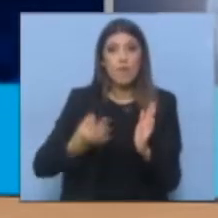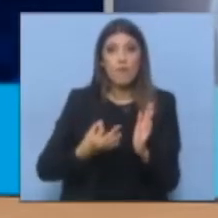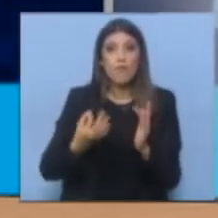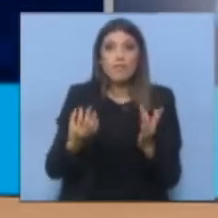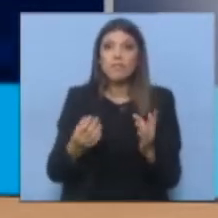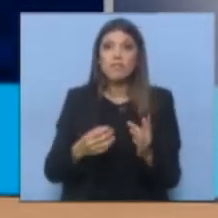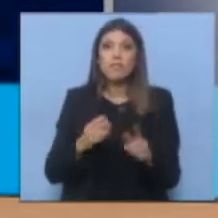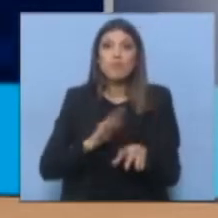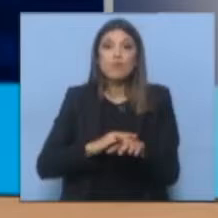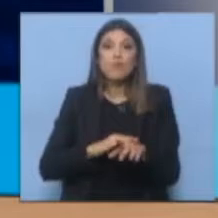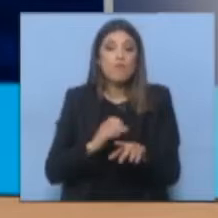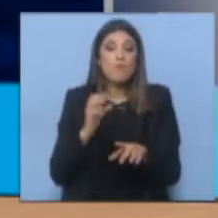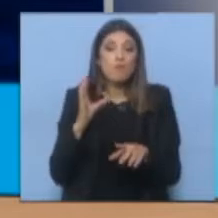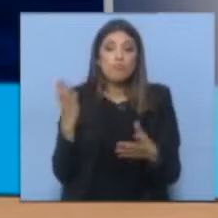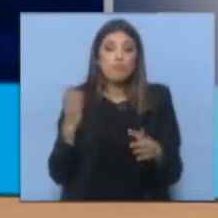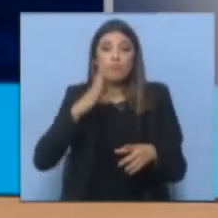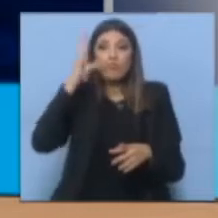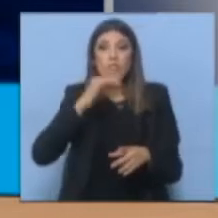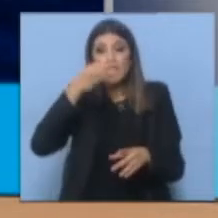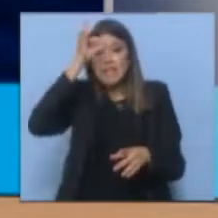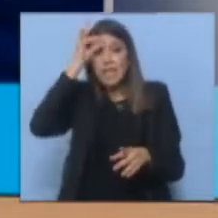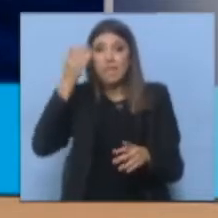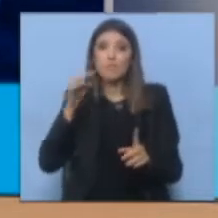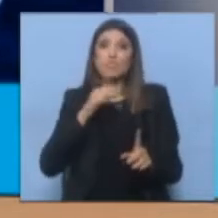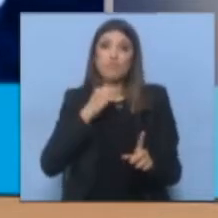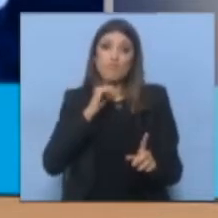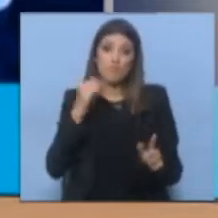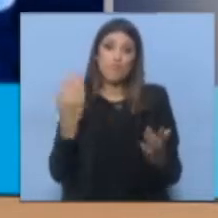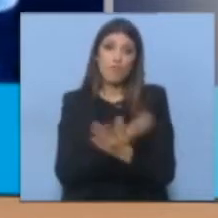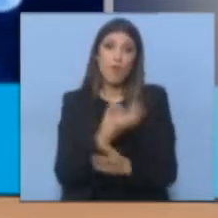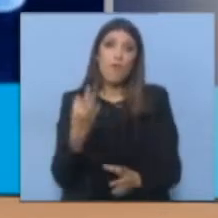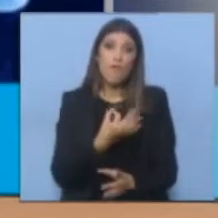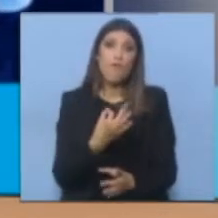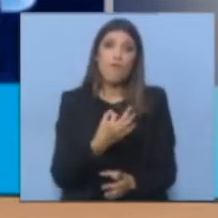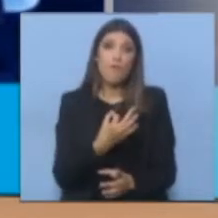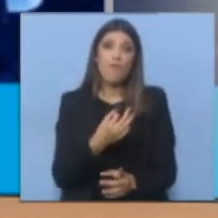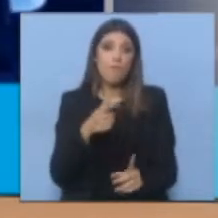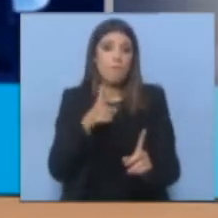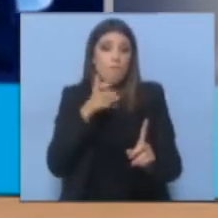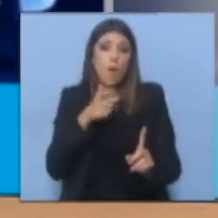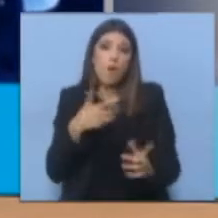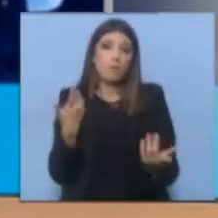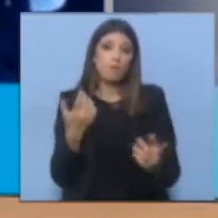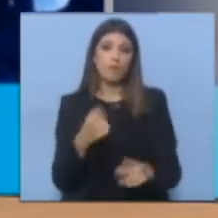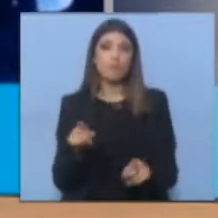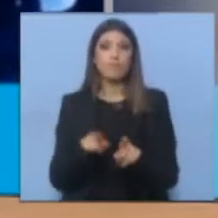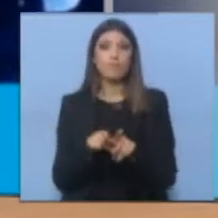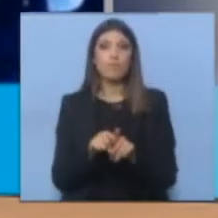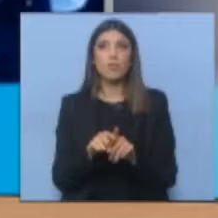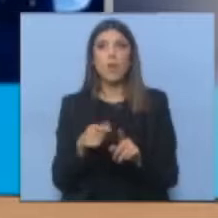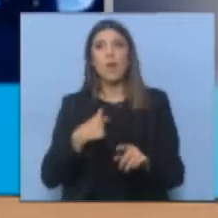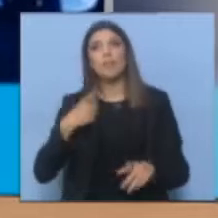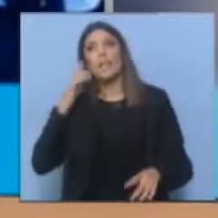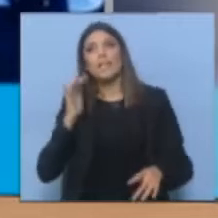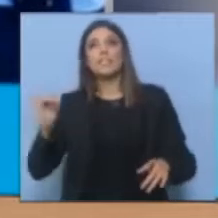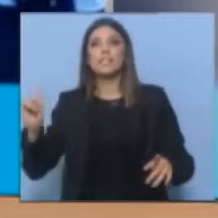mortos. E, portanto, nós queremos relembrar estas pessoas, mas também, ao mesmo tempo, para nós que vivemos num país como Portugal, e esta iniciativa é uma iniciativa